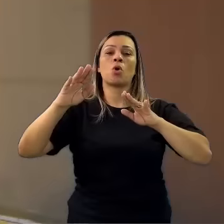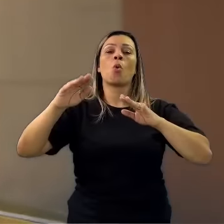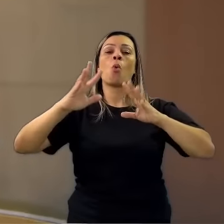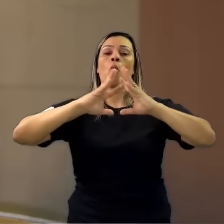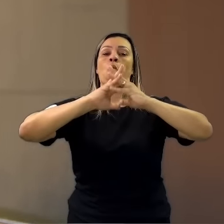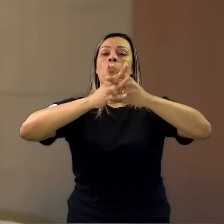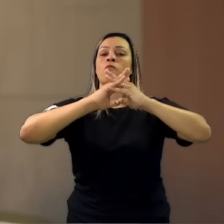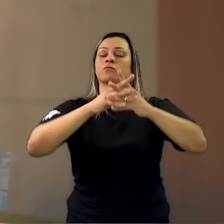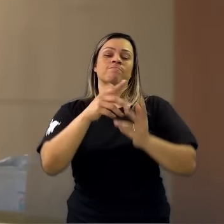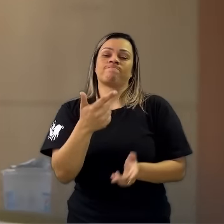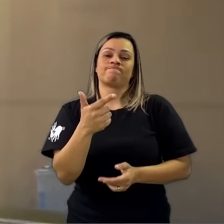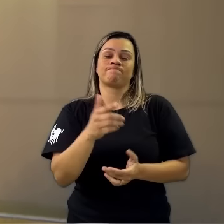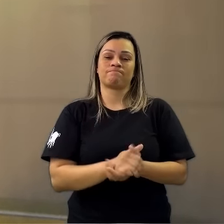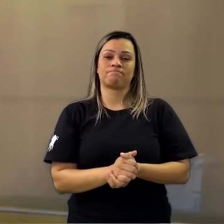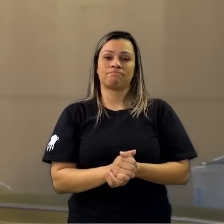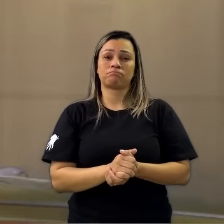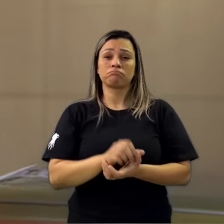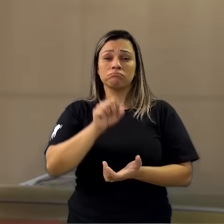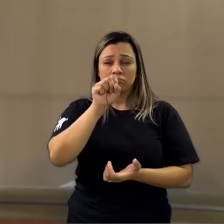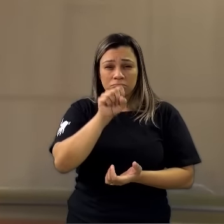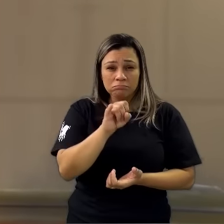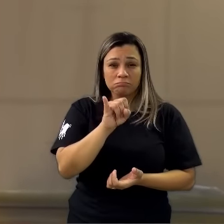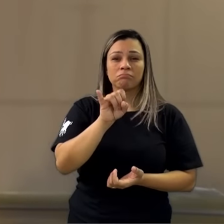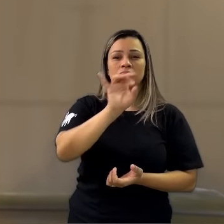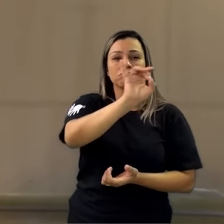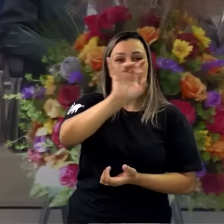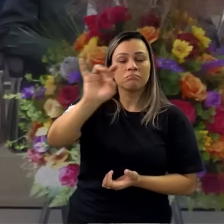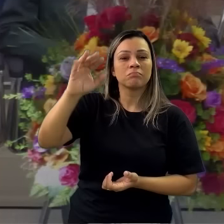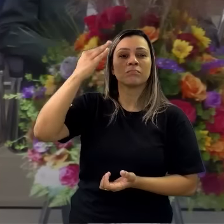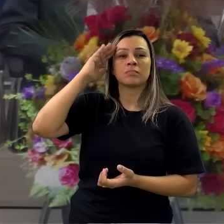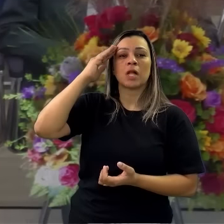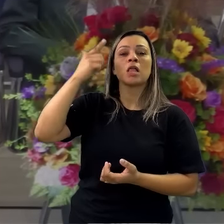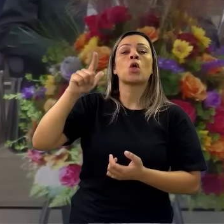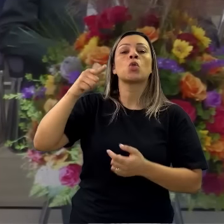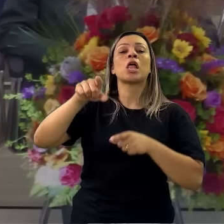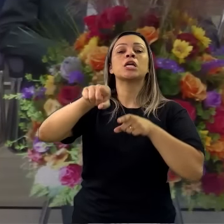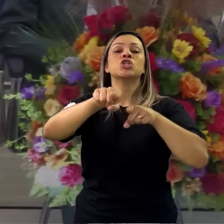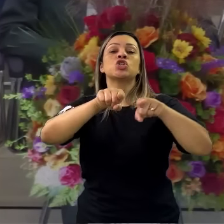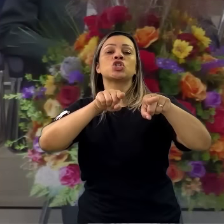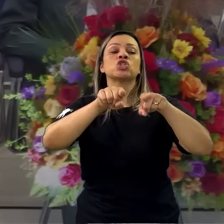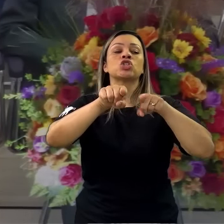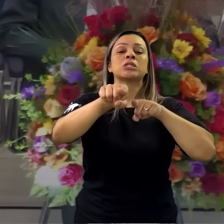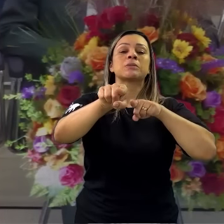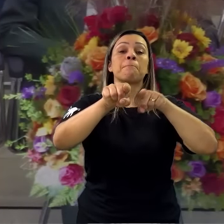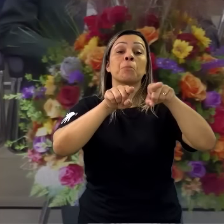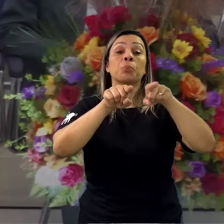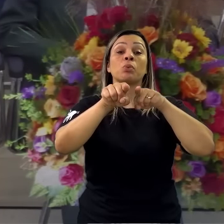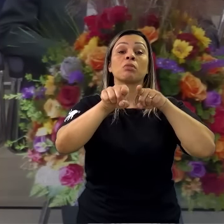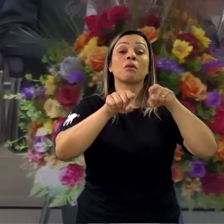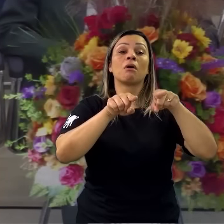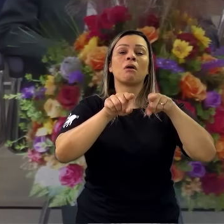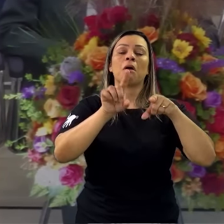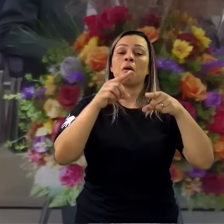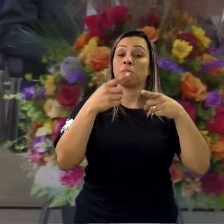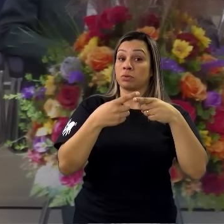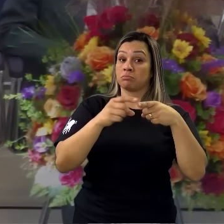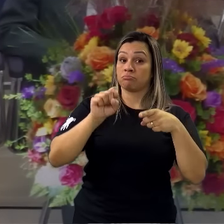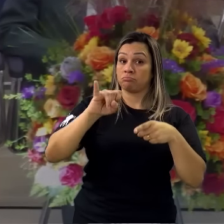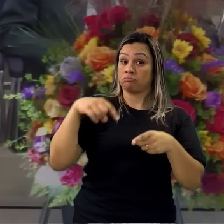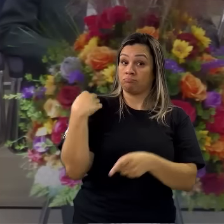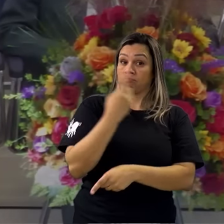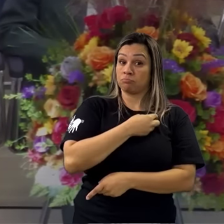me ajuda a pregar se todo mundo entendesse isso tinha menos disputa porque se nós não vigiarmos num futuro não distante tem igreja